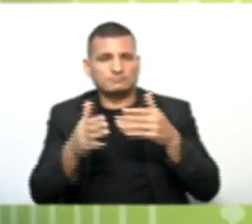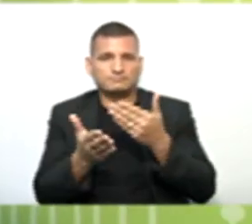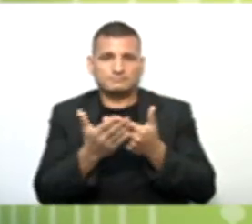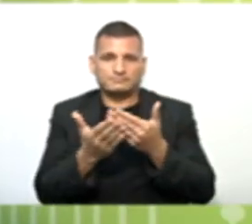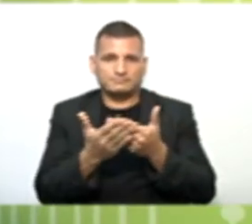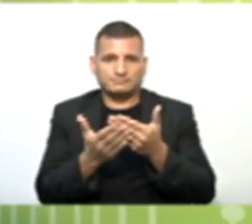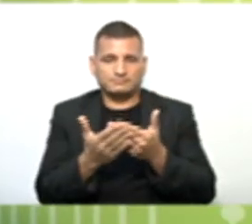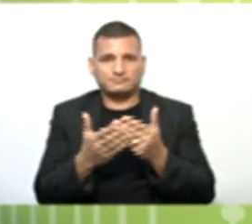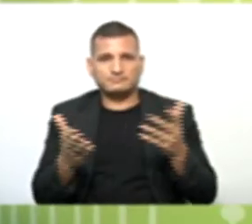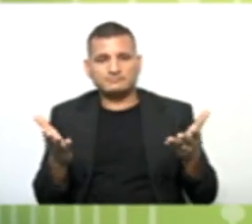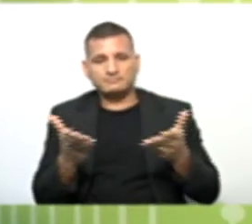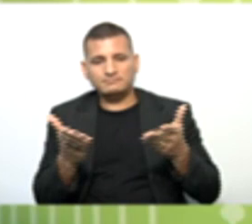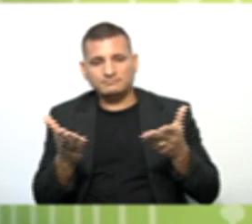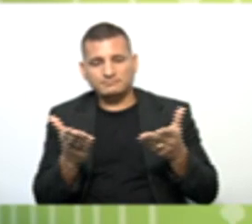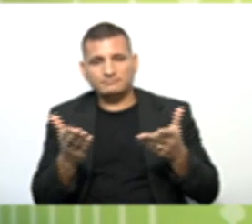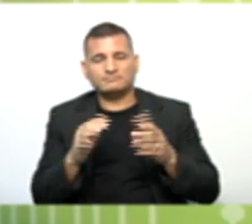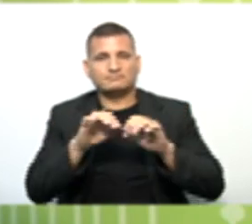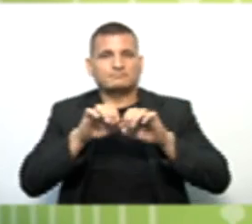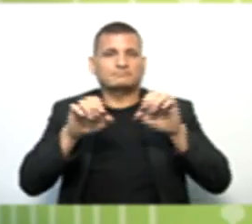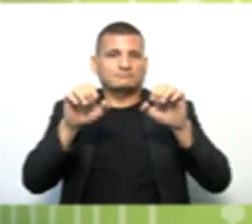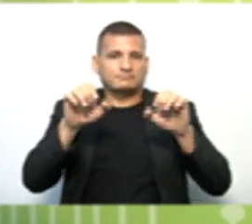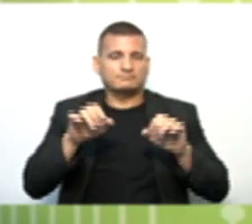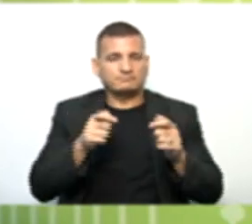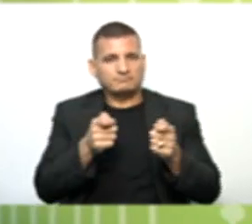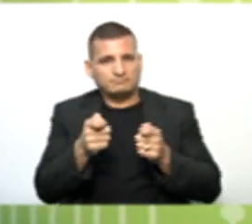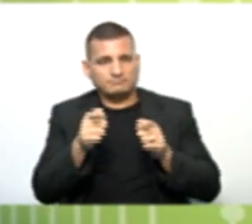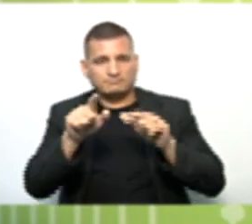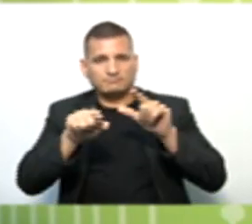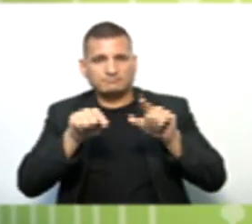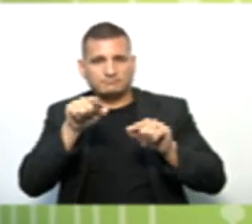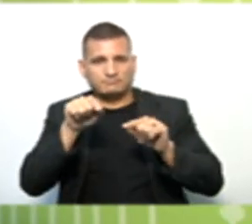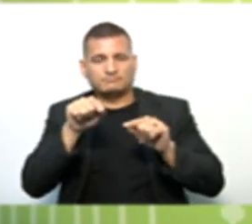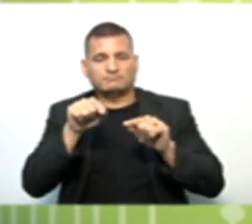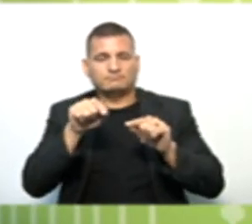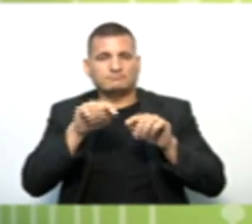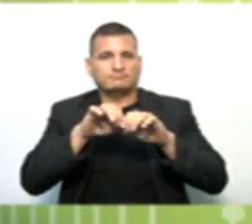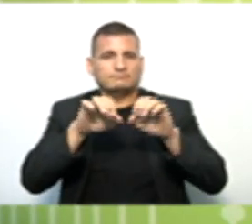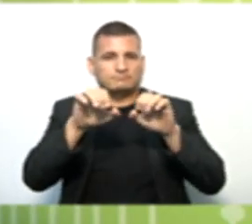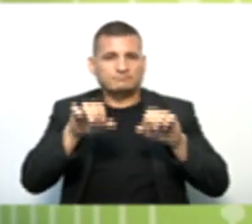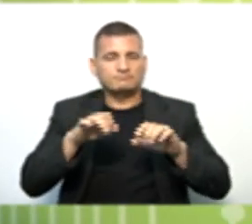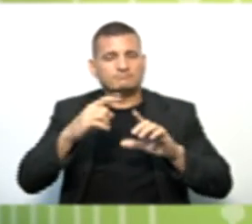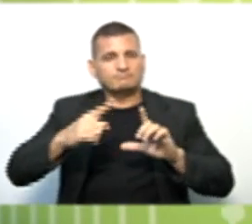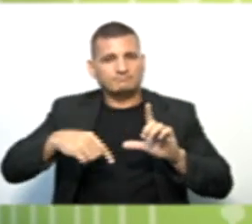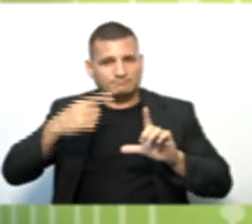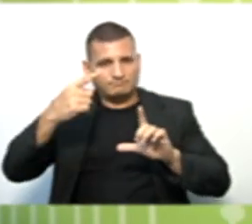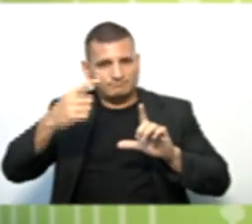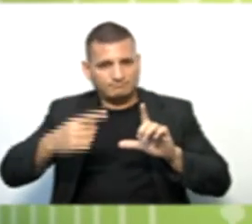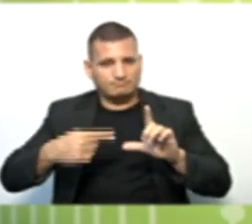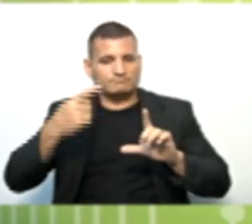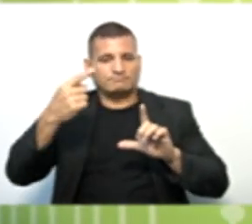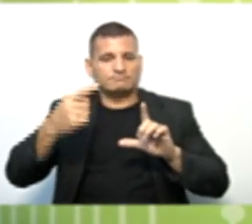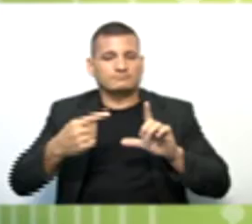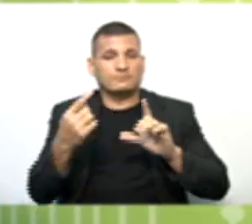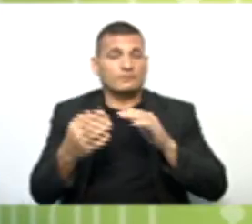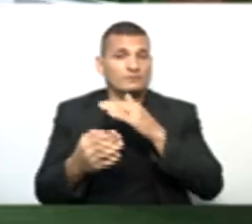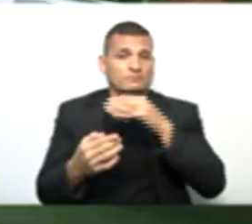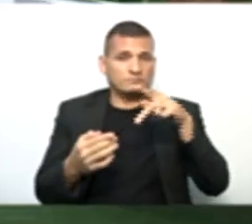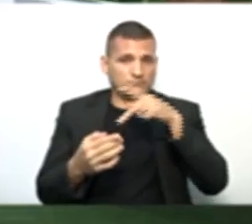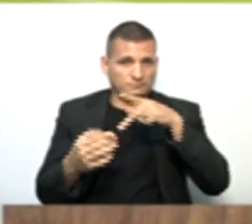hoje, né, estudando as estruturas de controle de seleção e de repetição. O professor Eduardo vai se despedir.